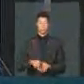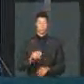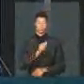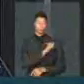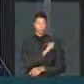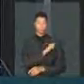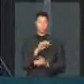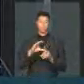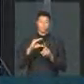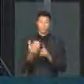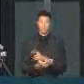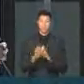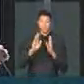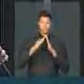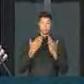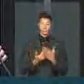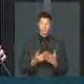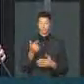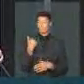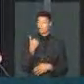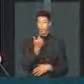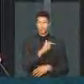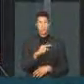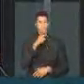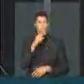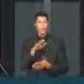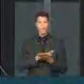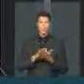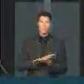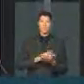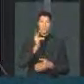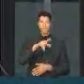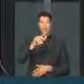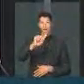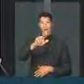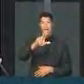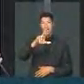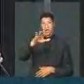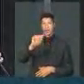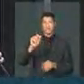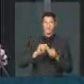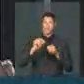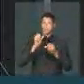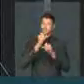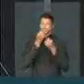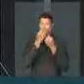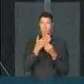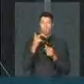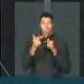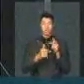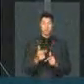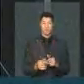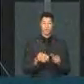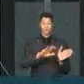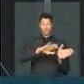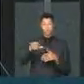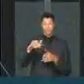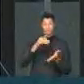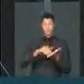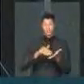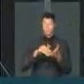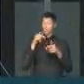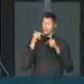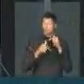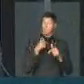aos alunos e à comunidade escolar. Não tenho dúvida que a professora Áurea fará um grande trabalho. Na Secretaria do Trabalho,